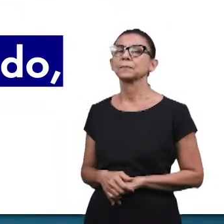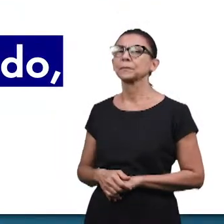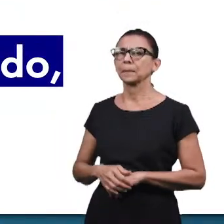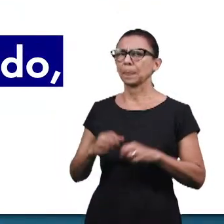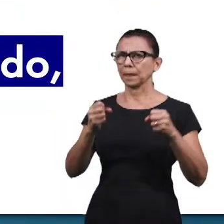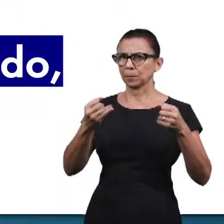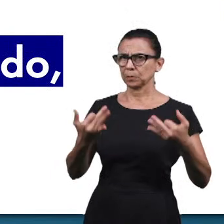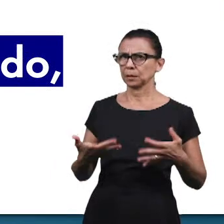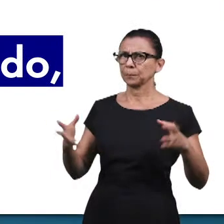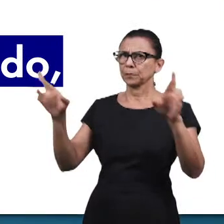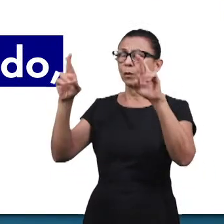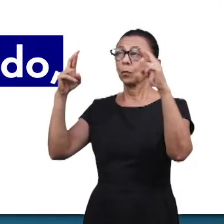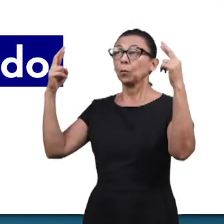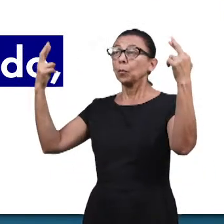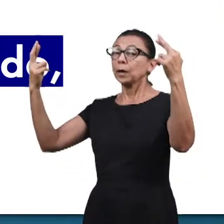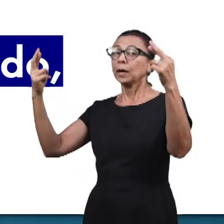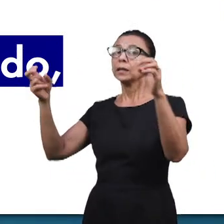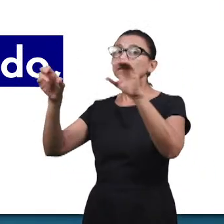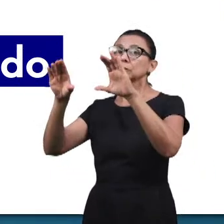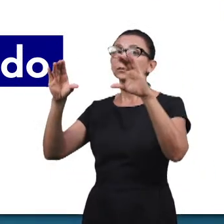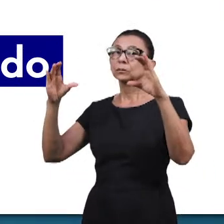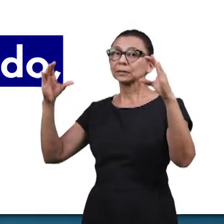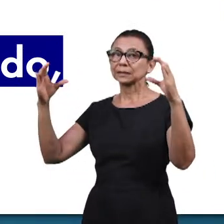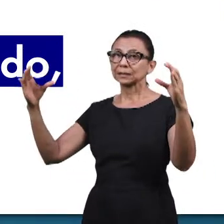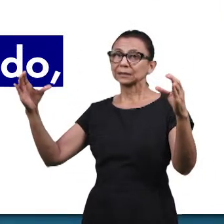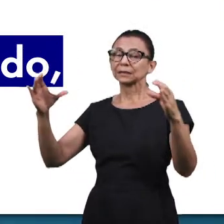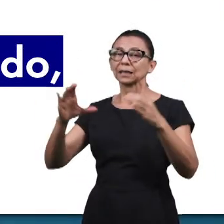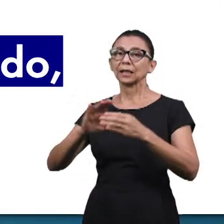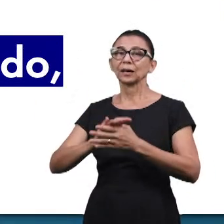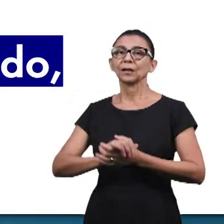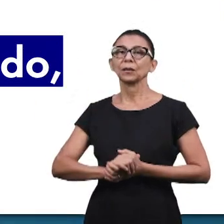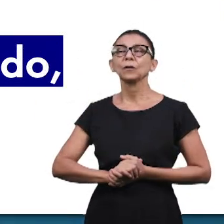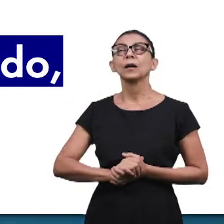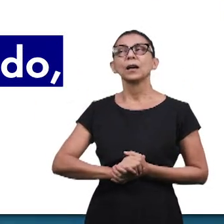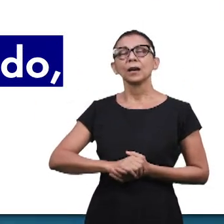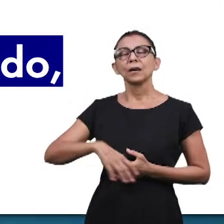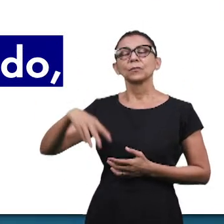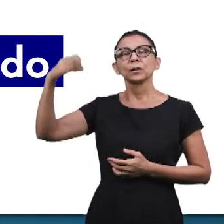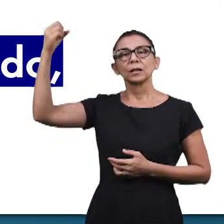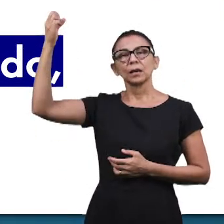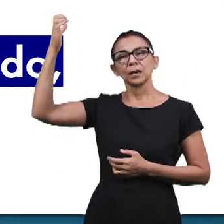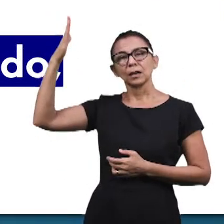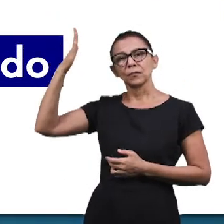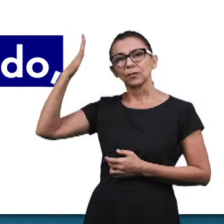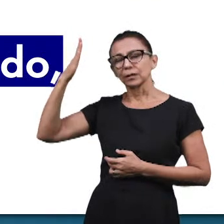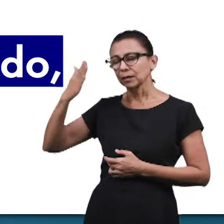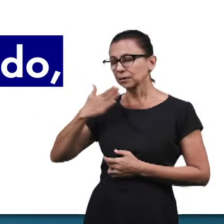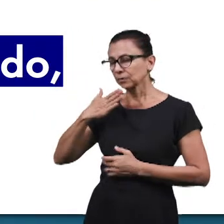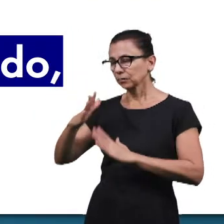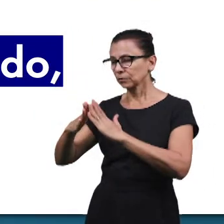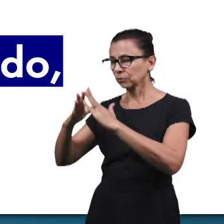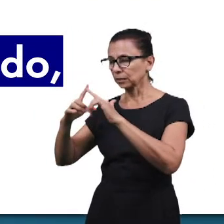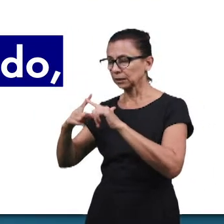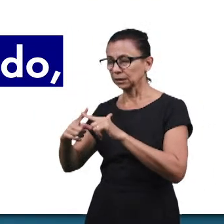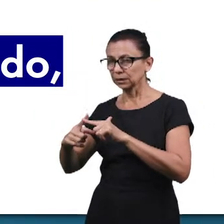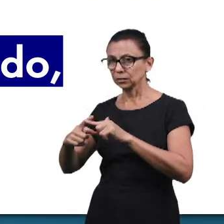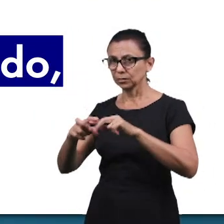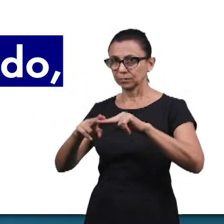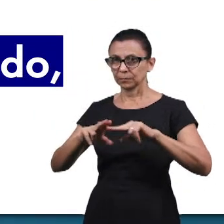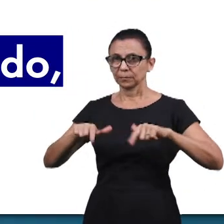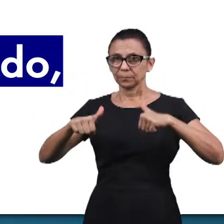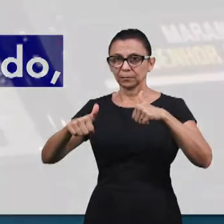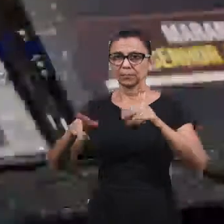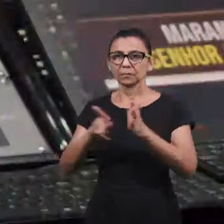reino dos céus, contido na Bíblia, a ser revelado à igreja pela operação do